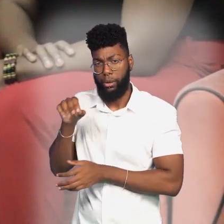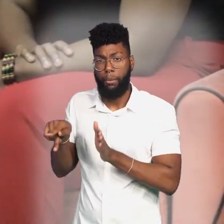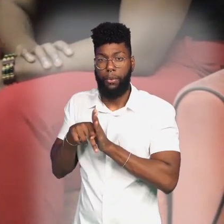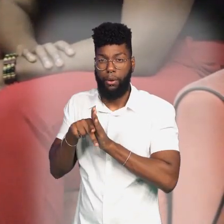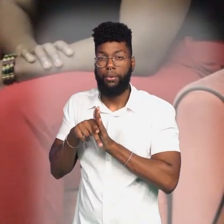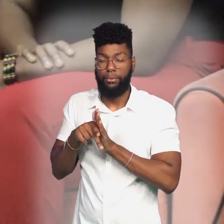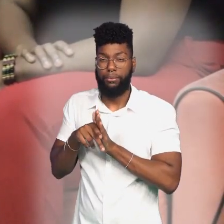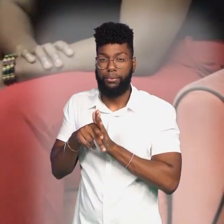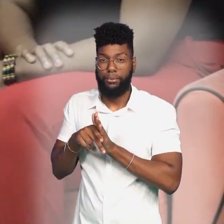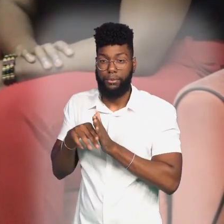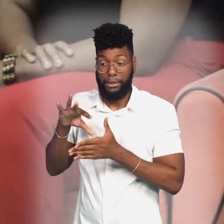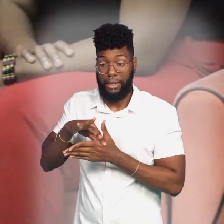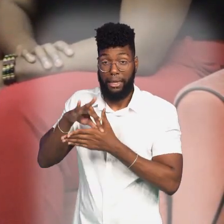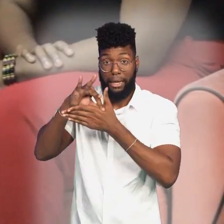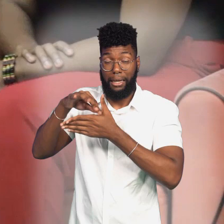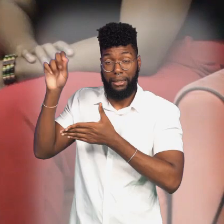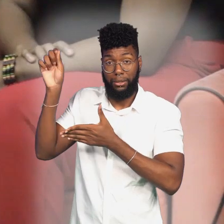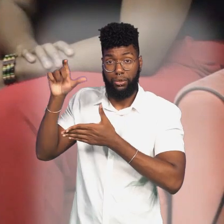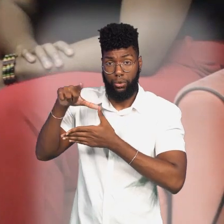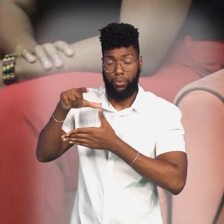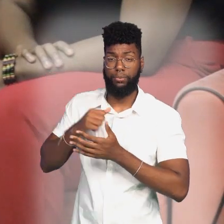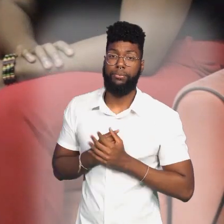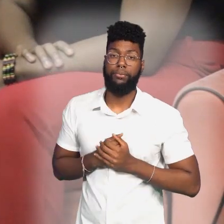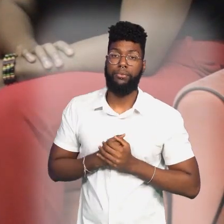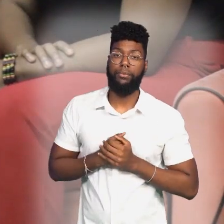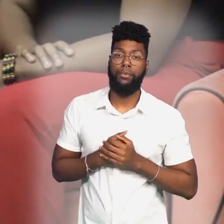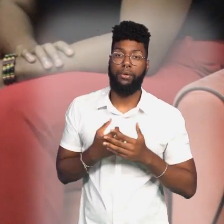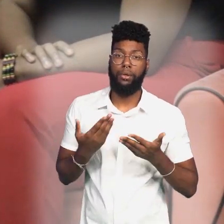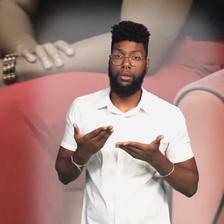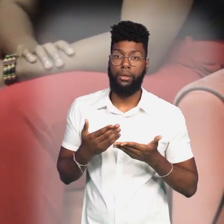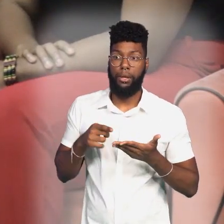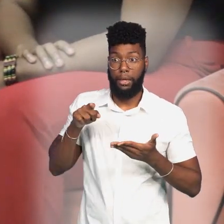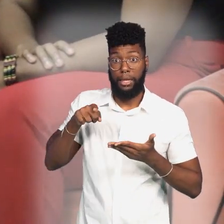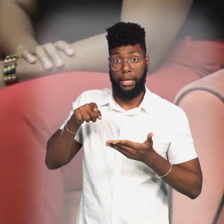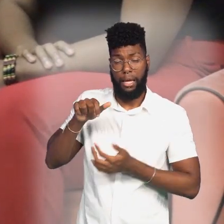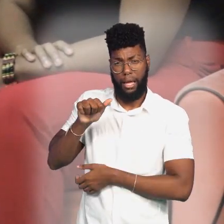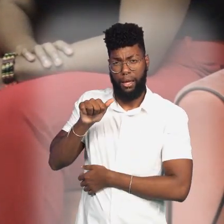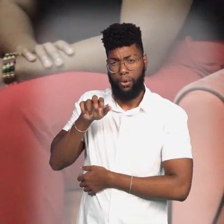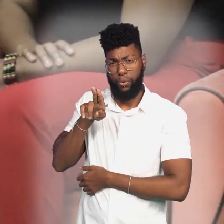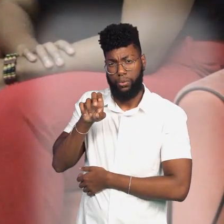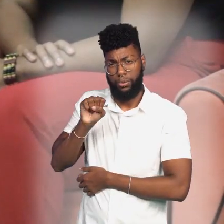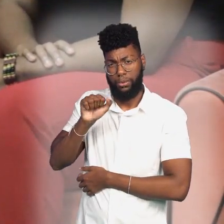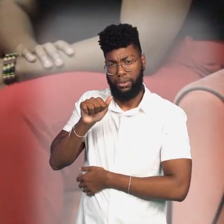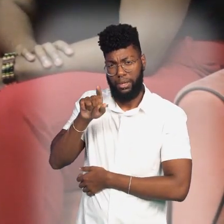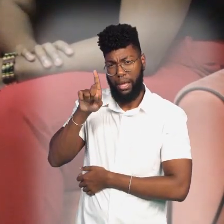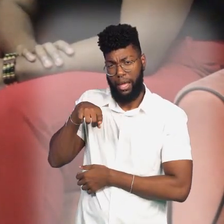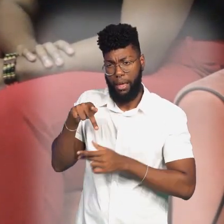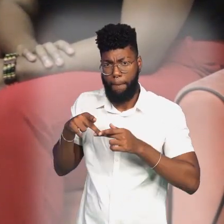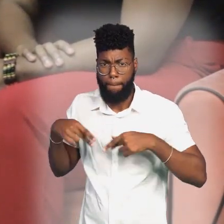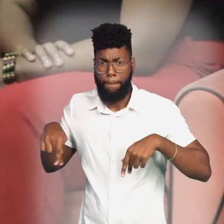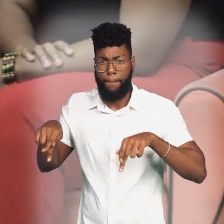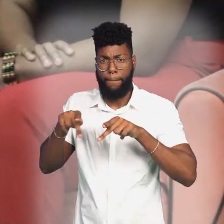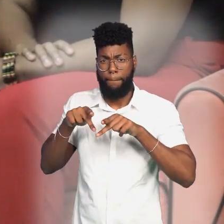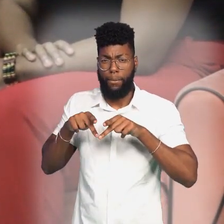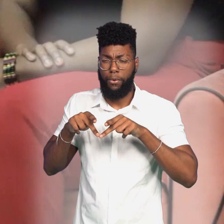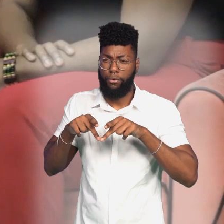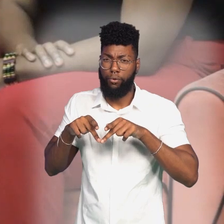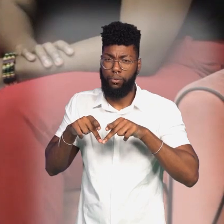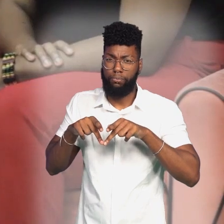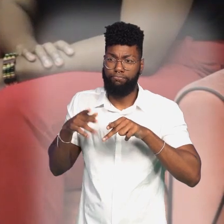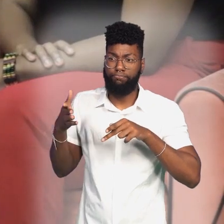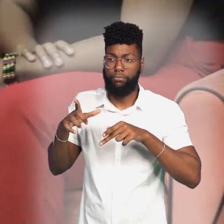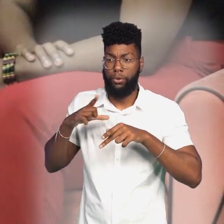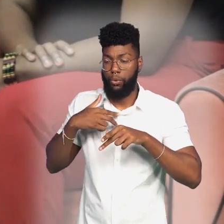carne de sol. Isso. Os Hausa é um povo nômade e é um povo islamizado.